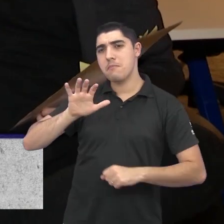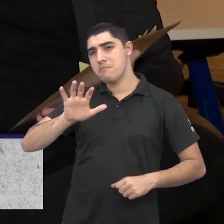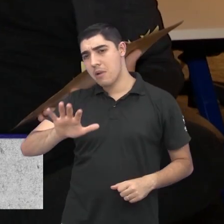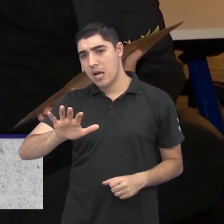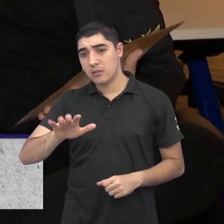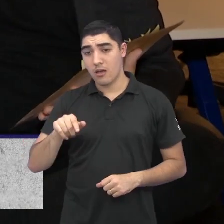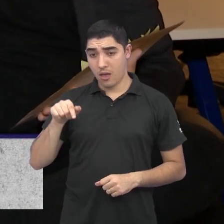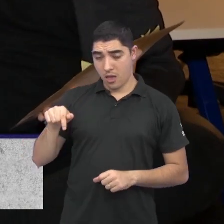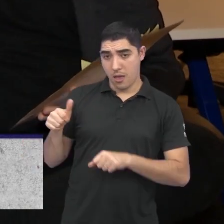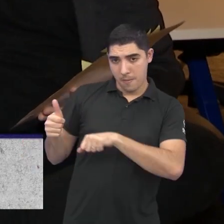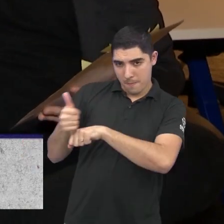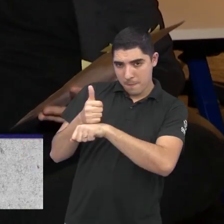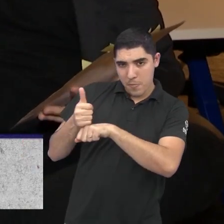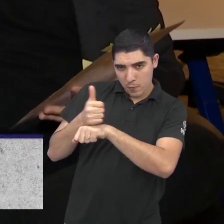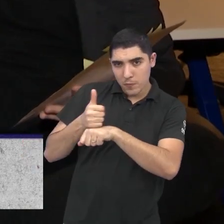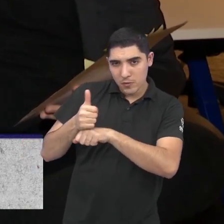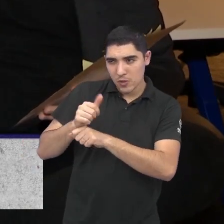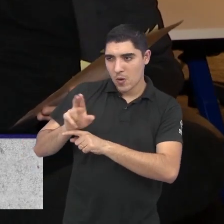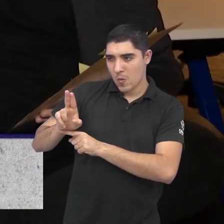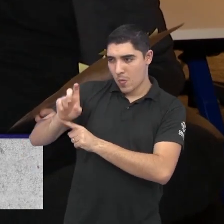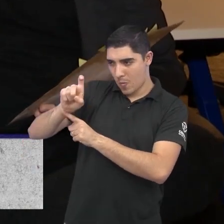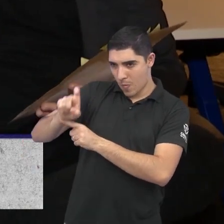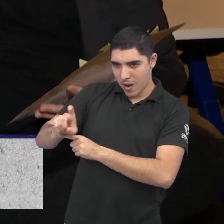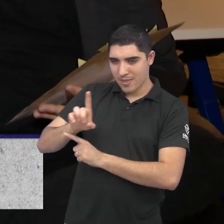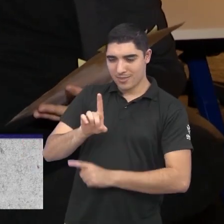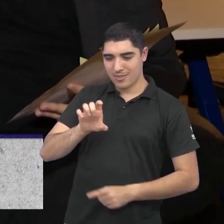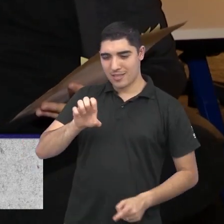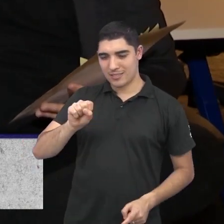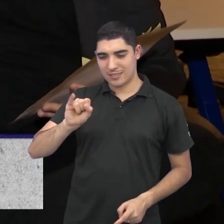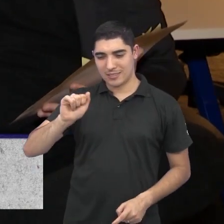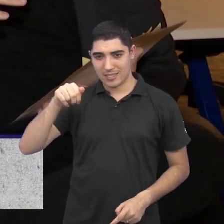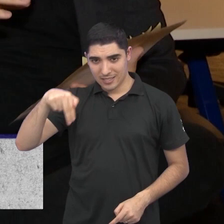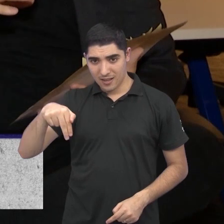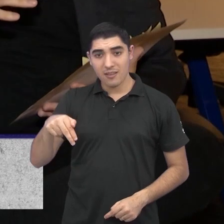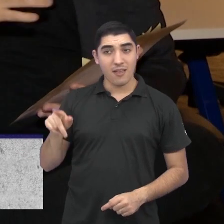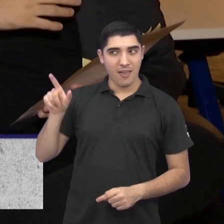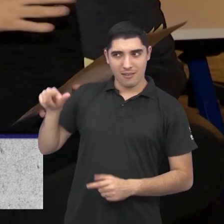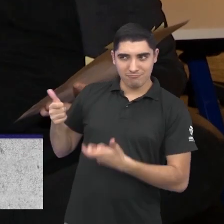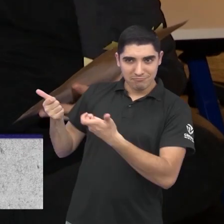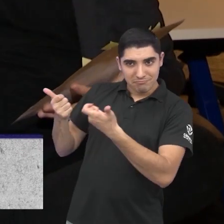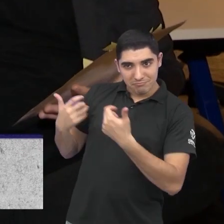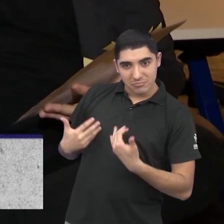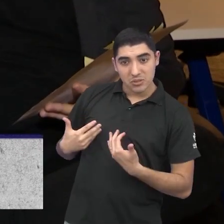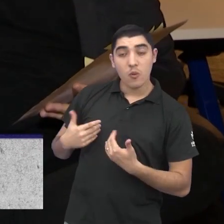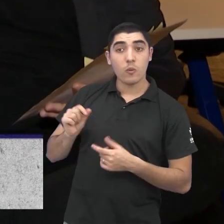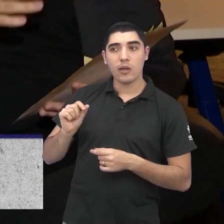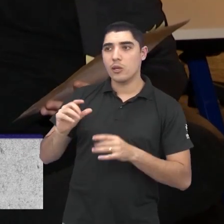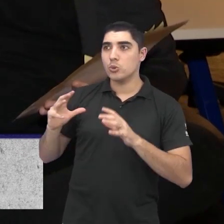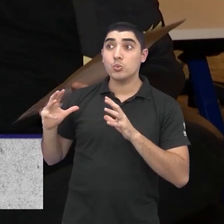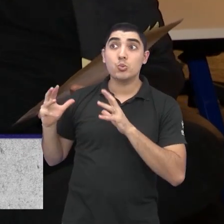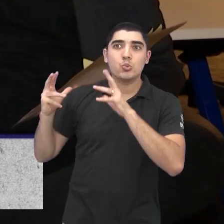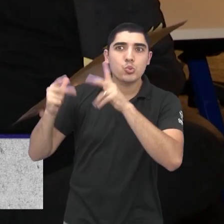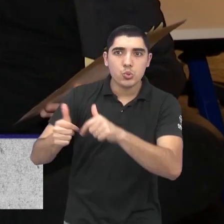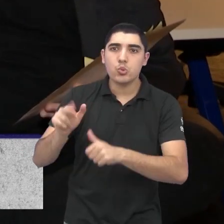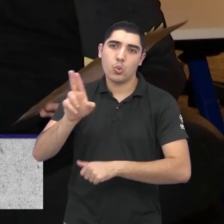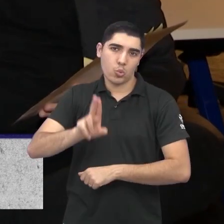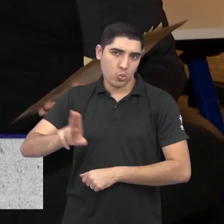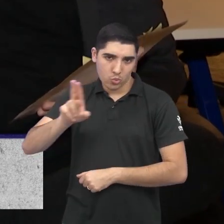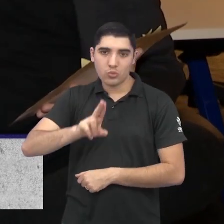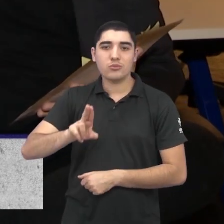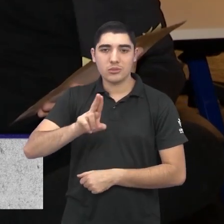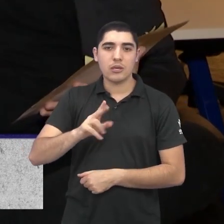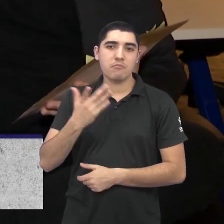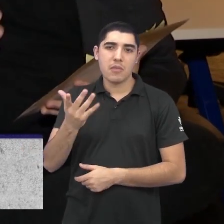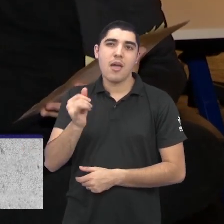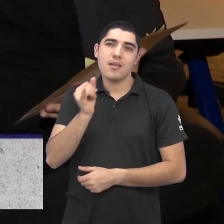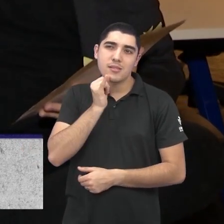a profissão do UX Design se aplica, como a própria Pri explicou pra gente, se aplica a tudo, né? A um pouco de tudo. Deu